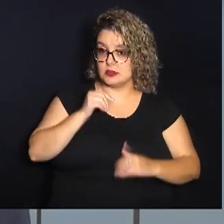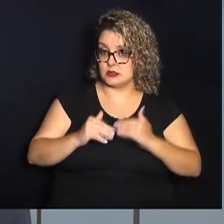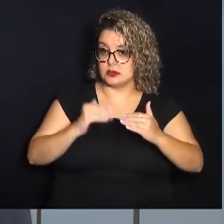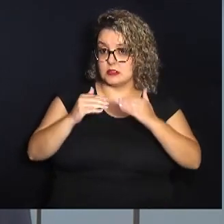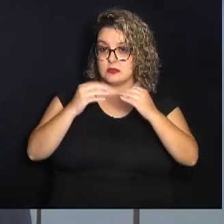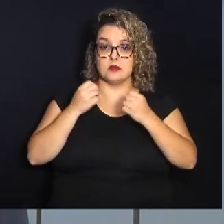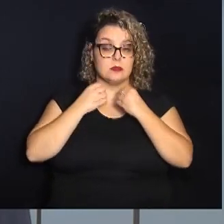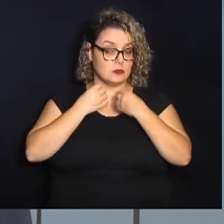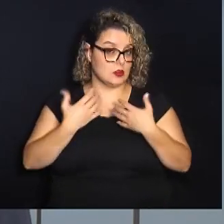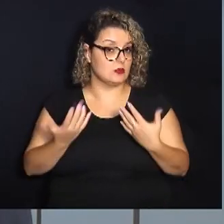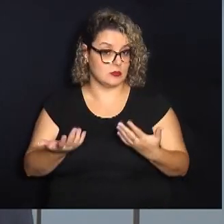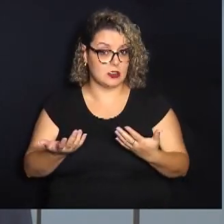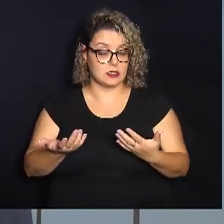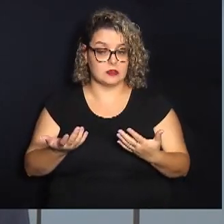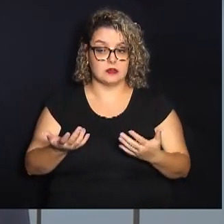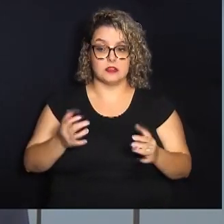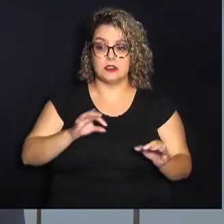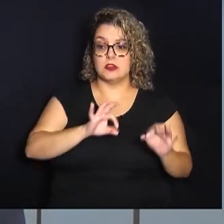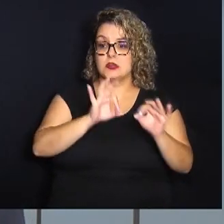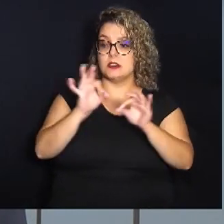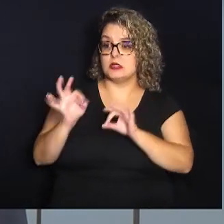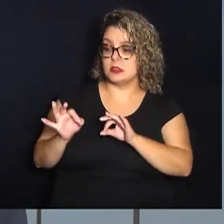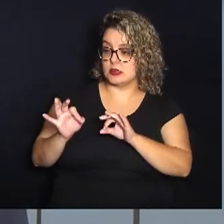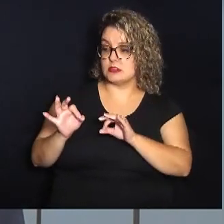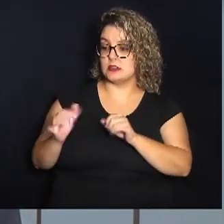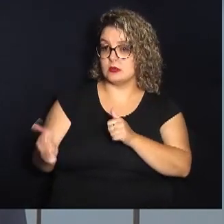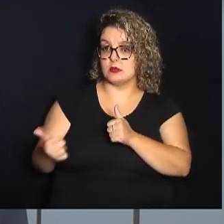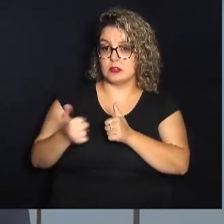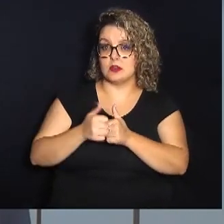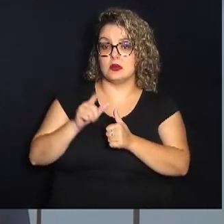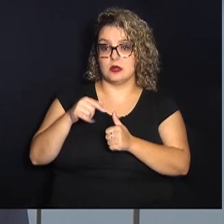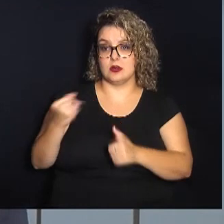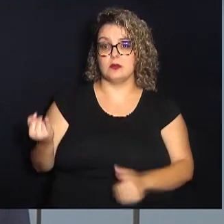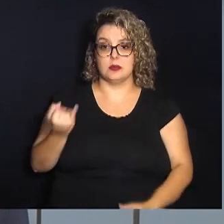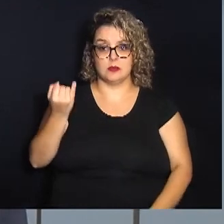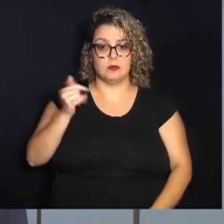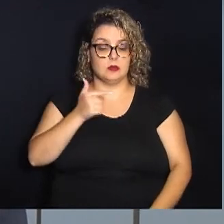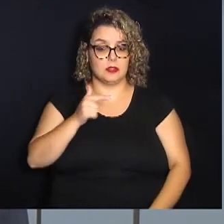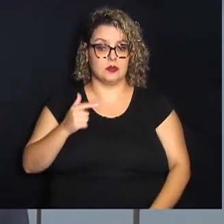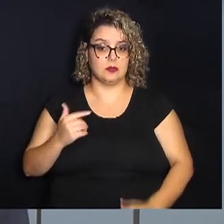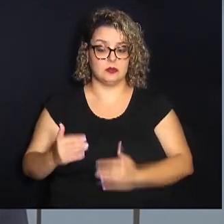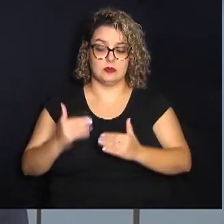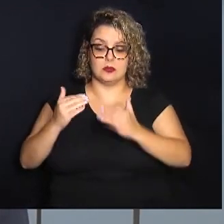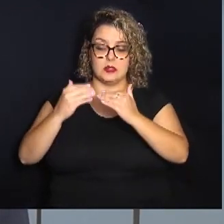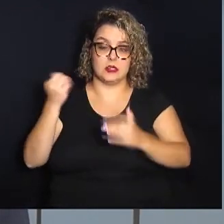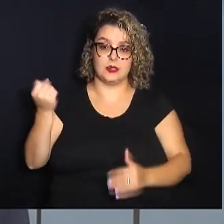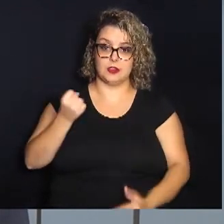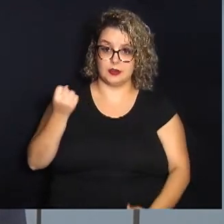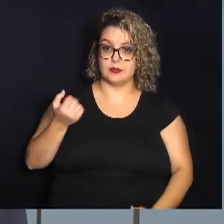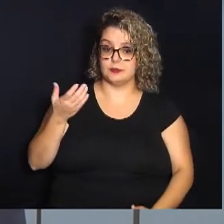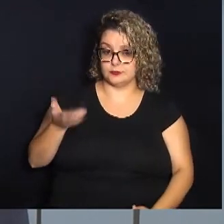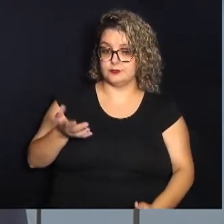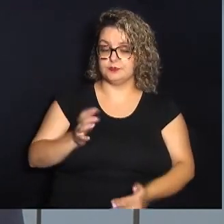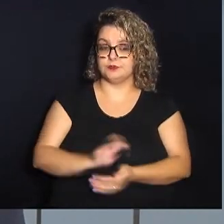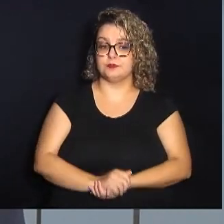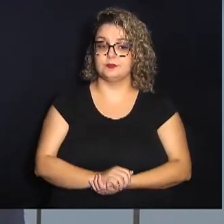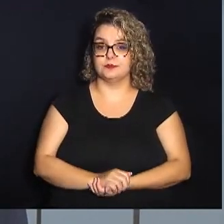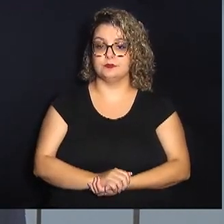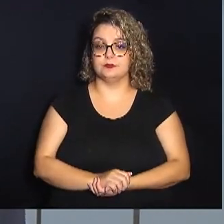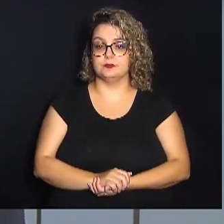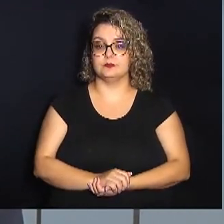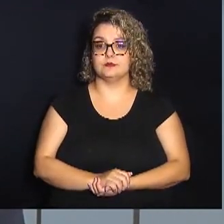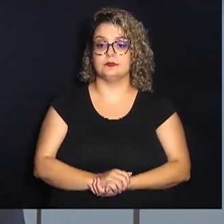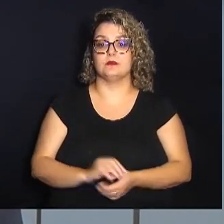bem. Ter esse acompanhamento de perto é importante para não ter a evolução grave do caso. E aí seguir as